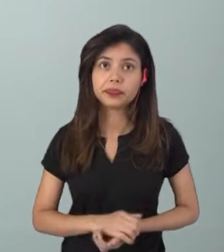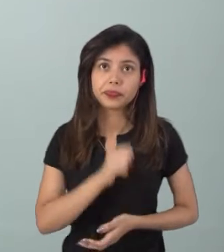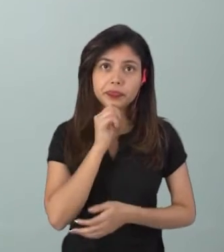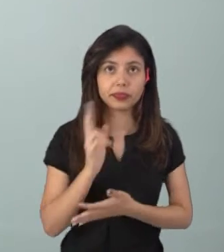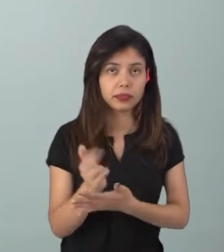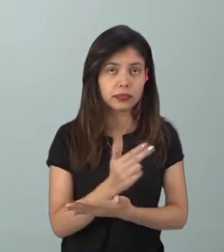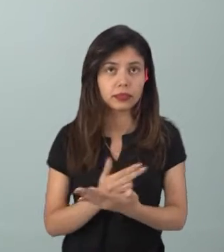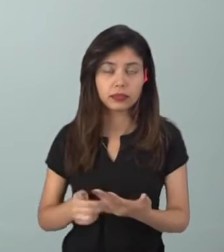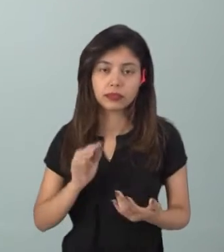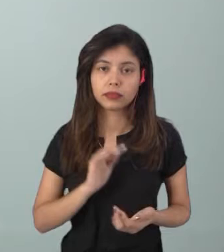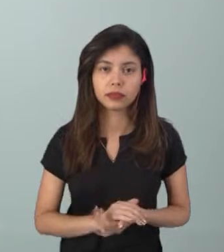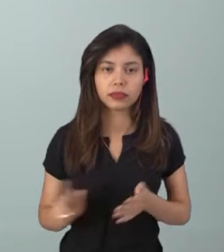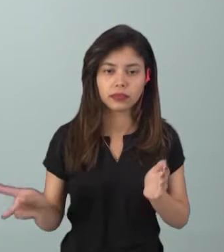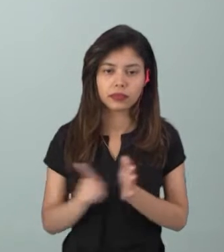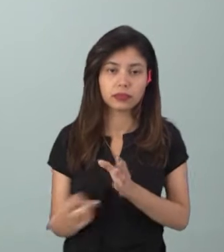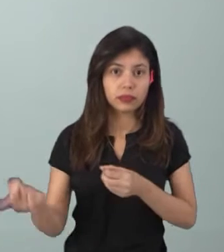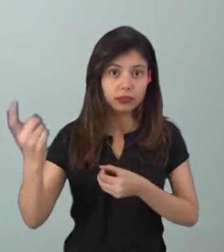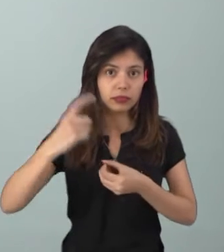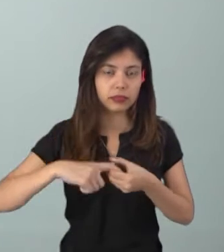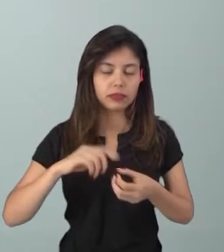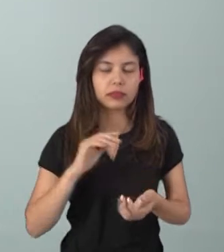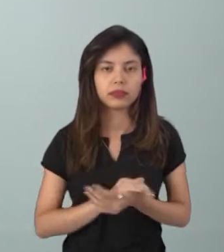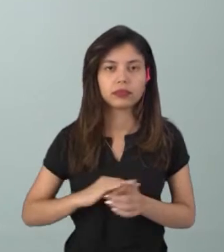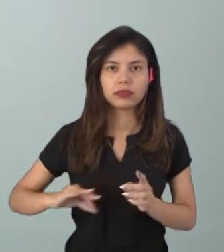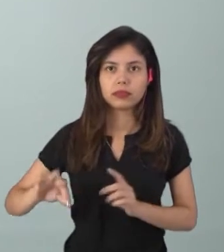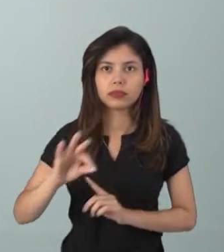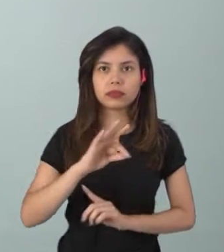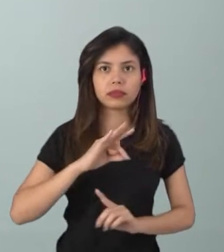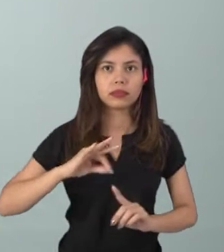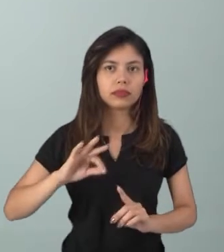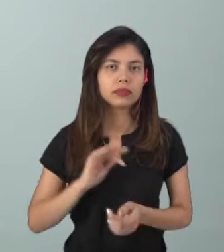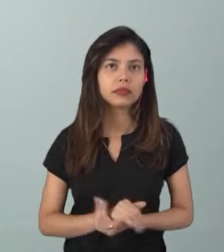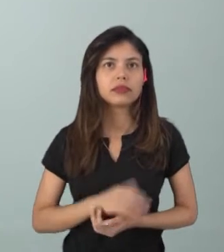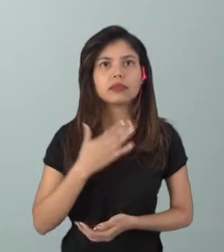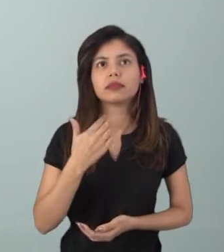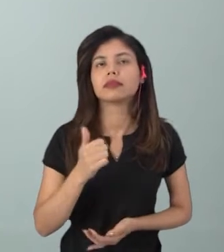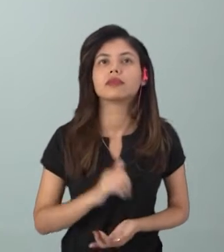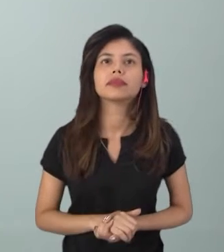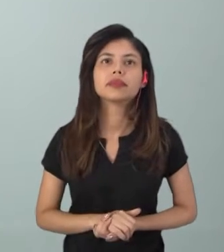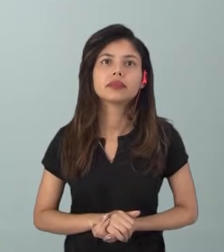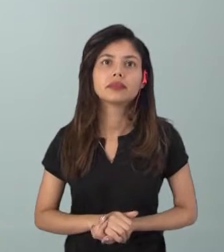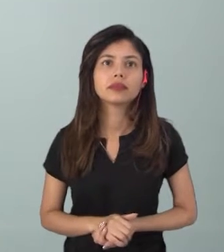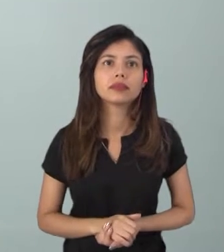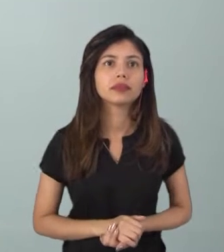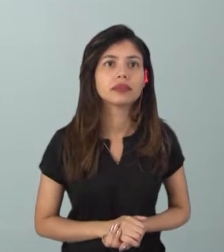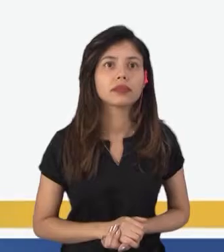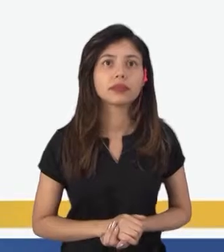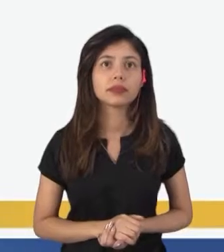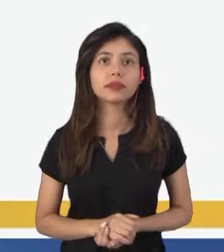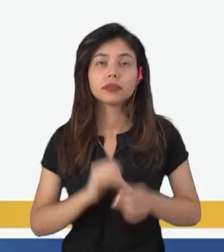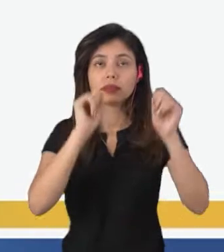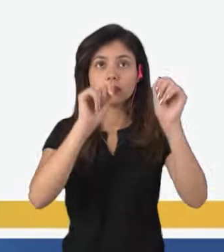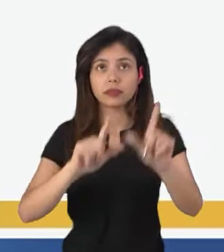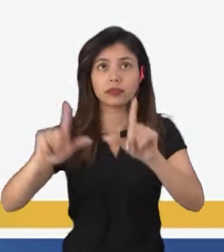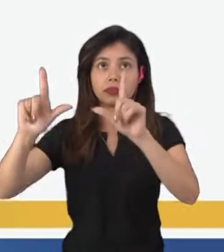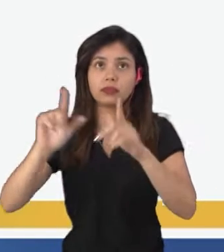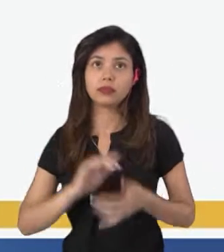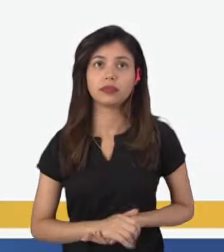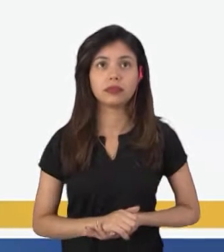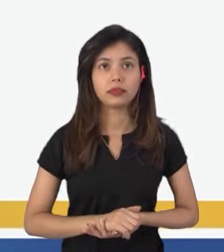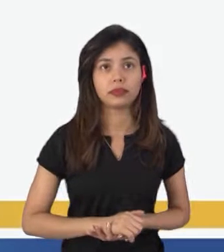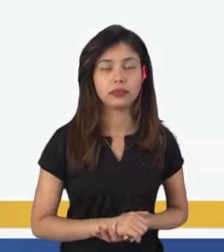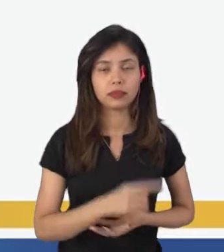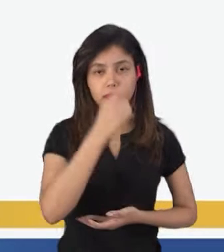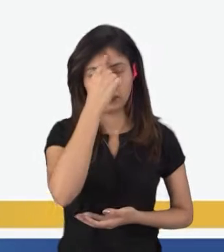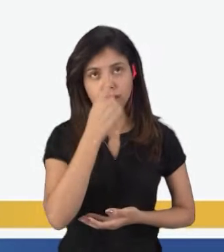arte totalmente sacra voltada para a espiritualidade, tá bom? Então vamos lá no nosso banner, né, vamos ver